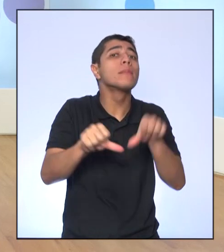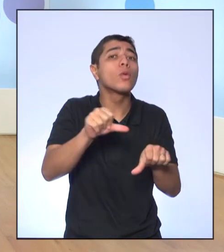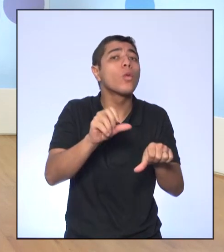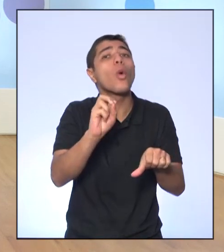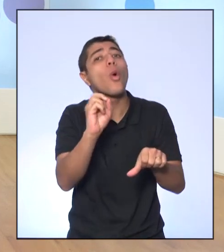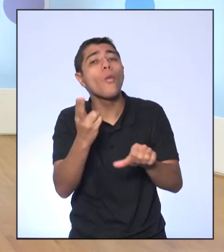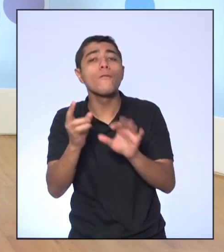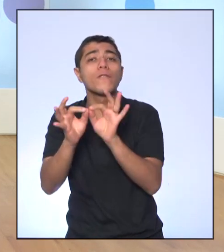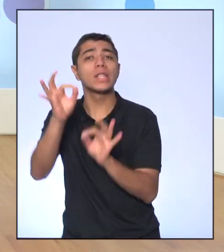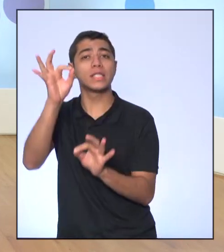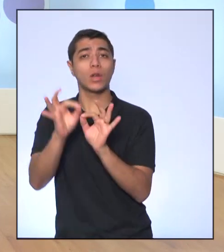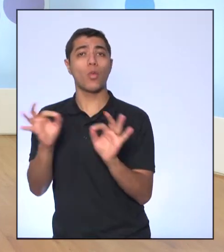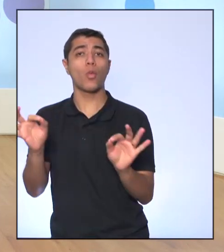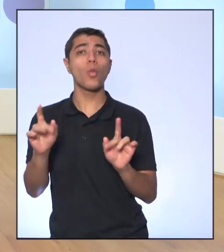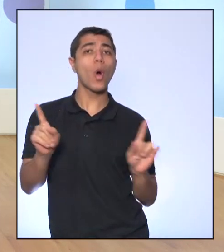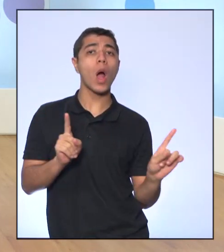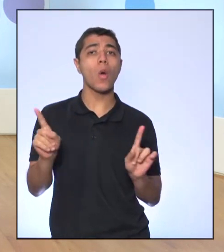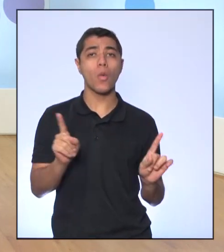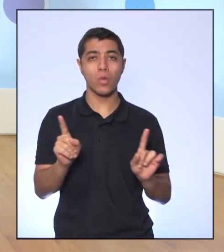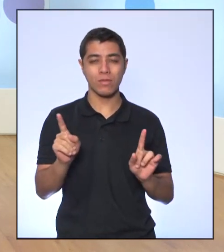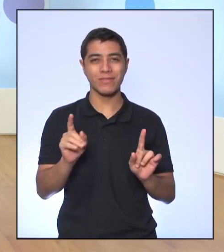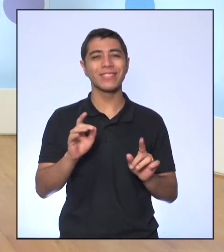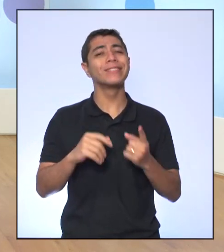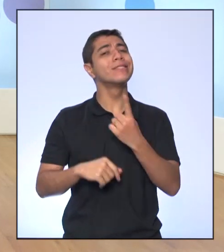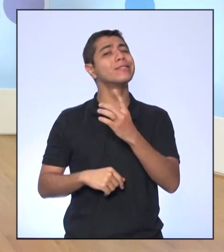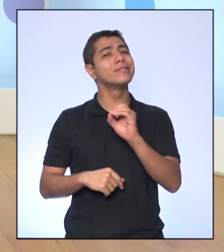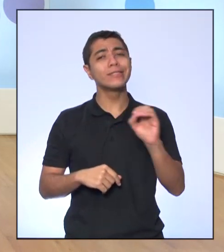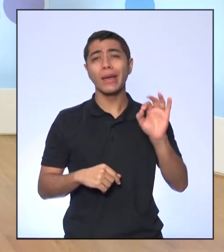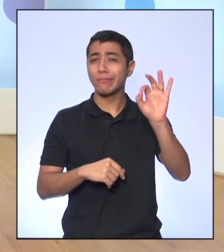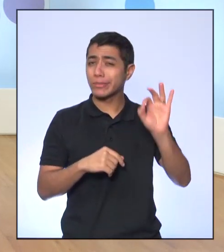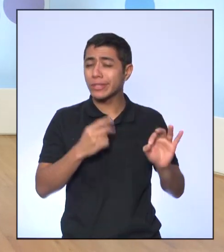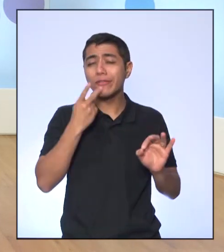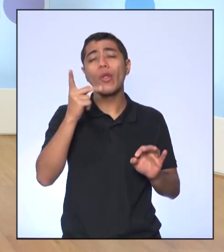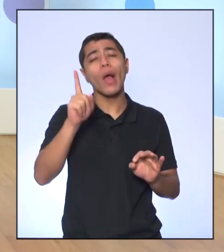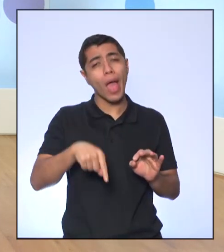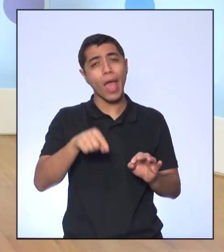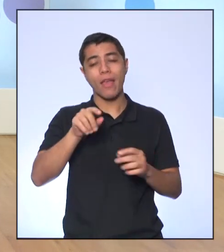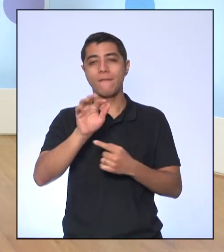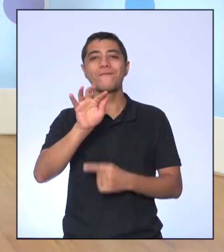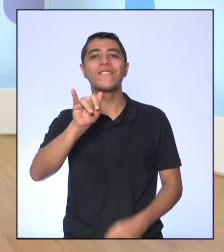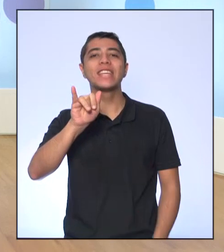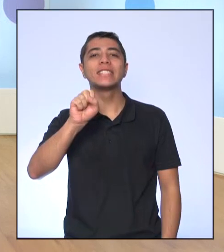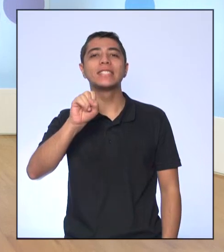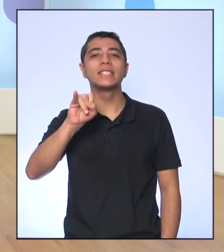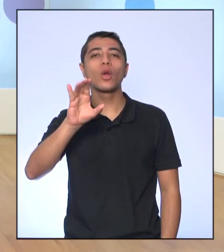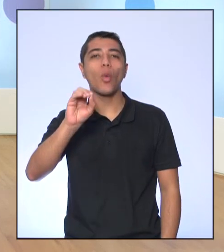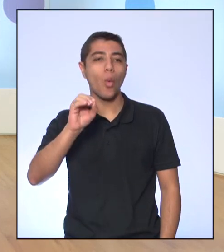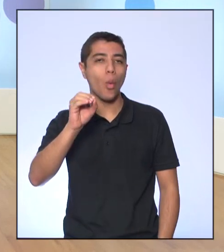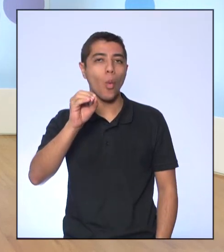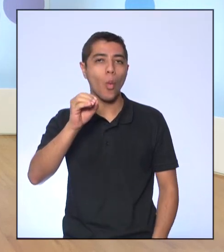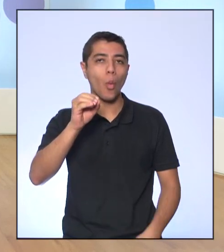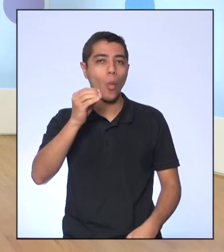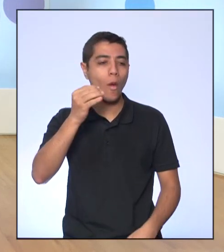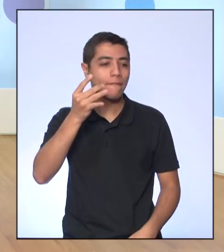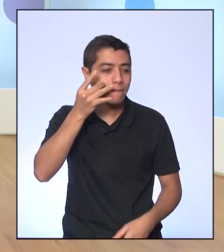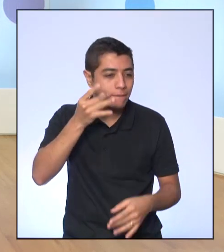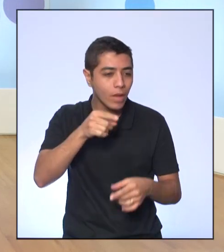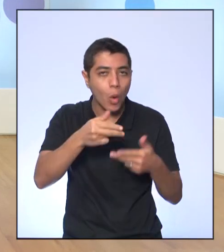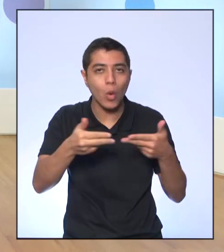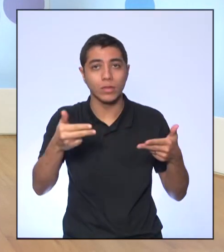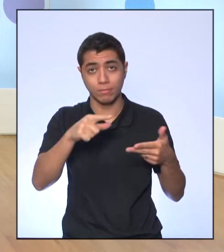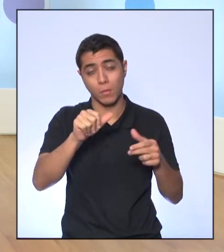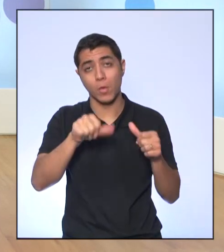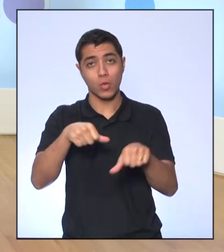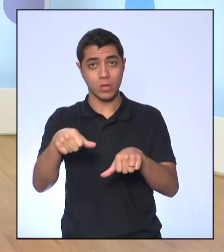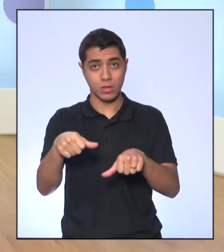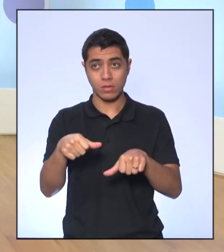física, professora. Ai. Todos falaram, porque ele saiu do estado líquido para o estado sólido, né, professora? Nossa! Foi a resposta que deram